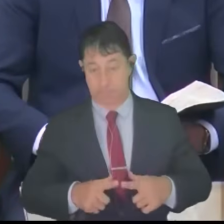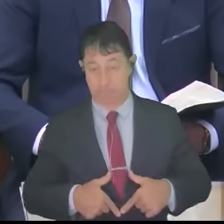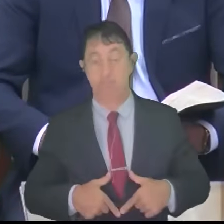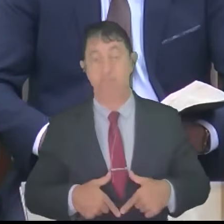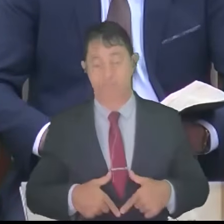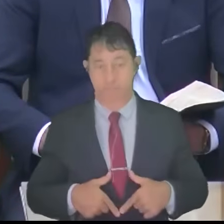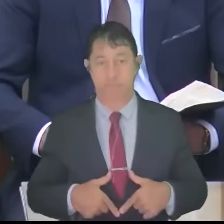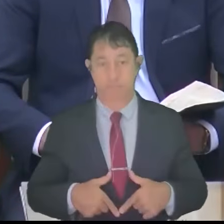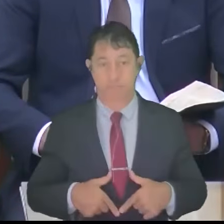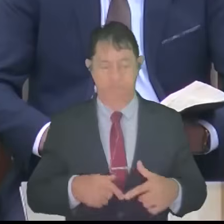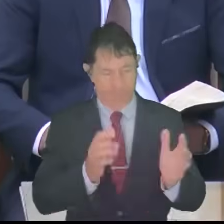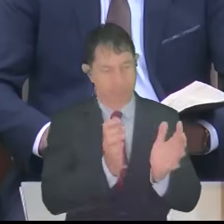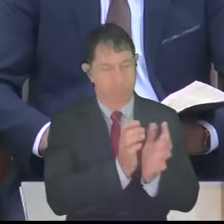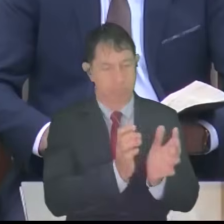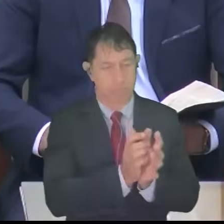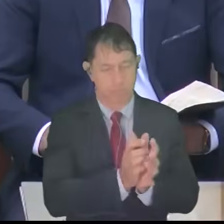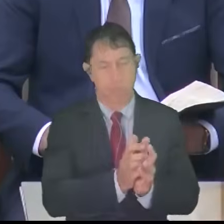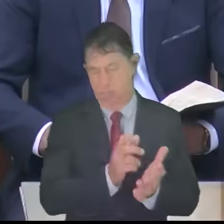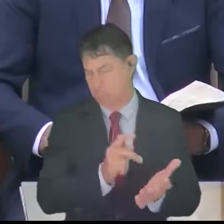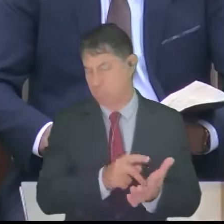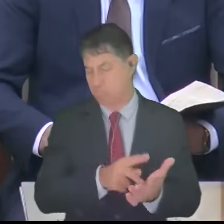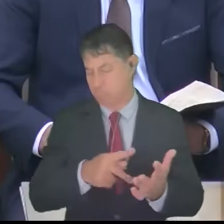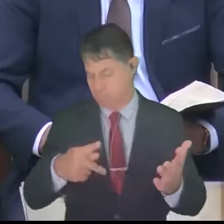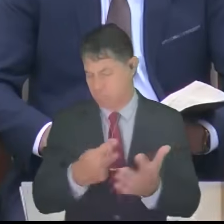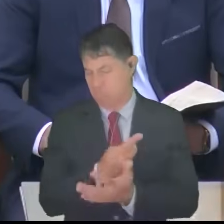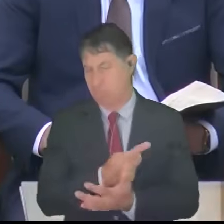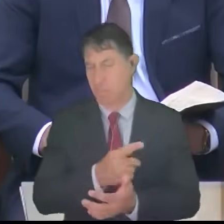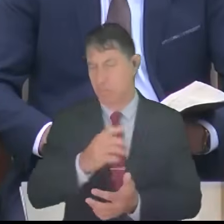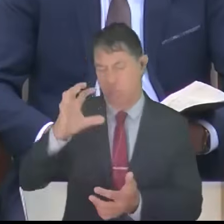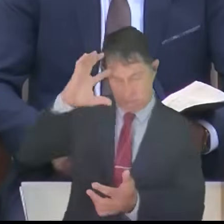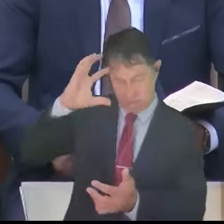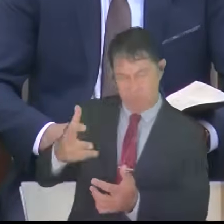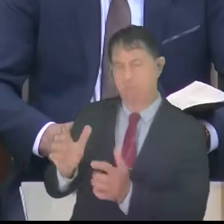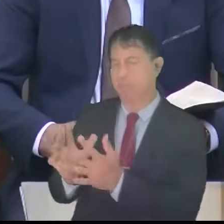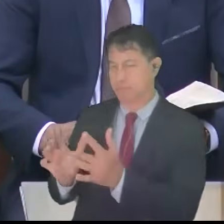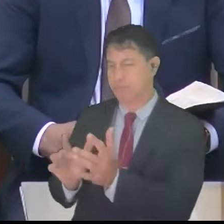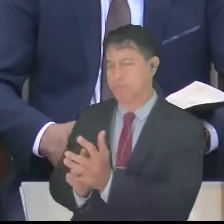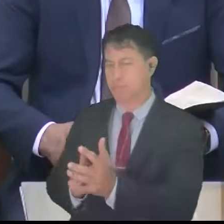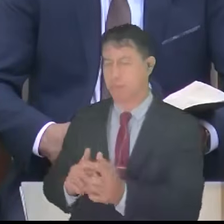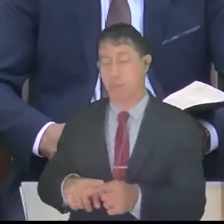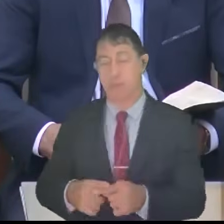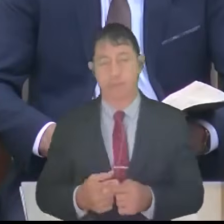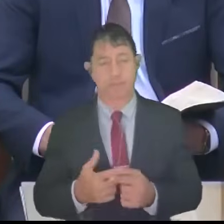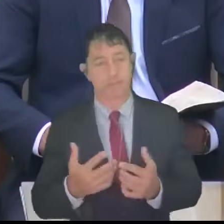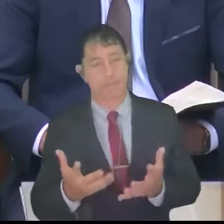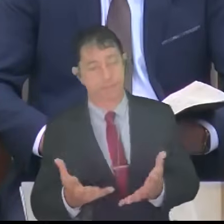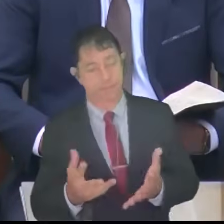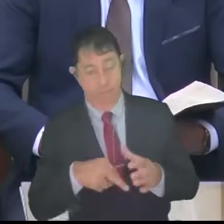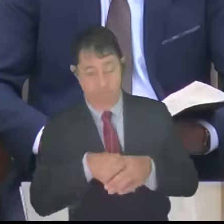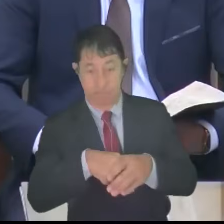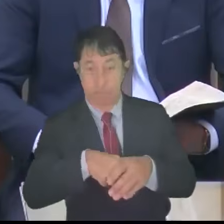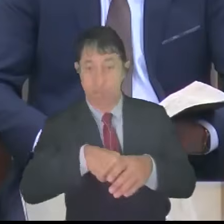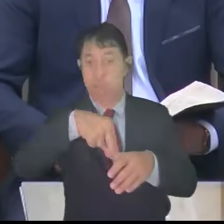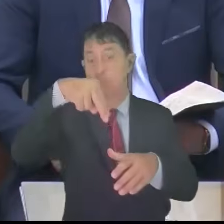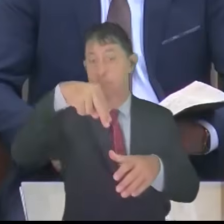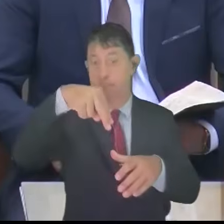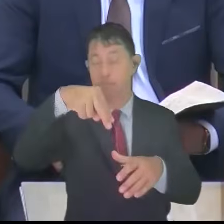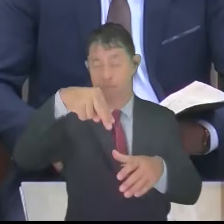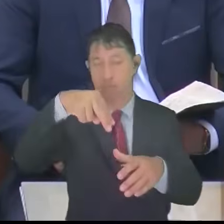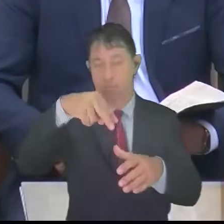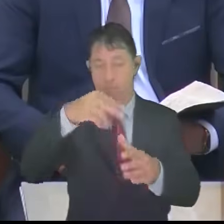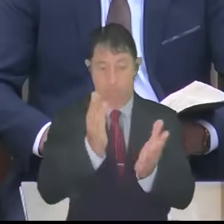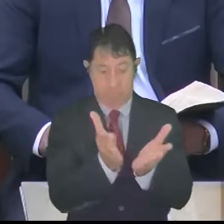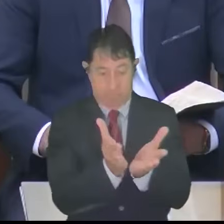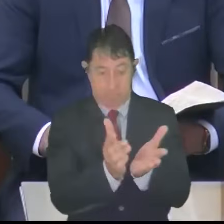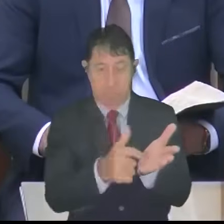verdade que alguns se converteram, porque quando Jesus ressuscitou, a Bíblia diz